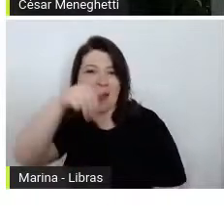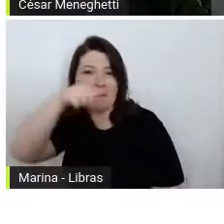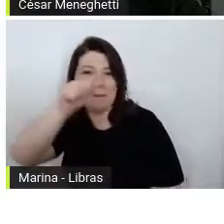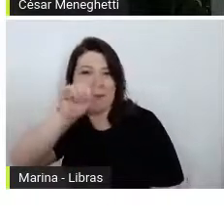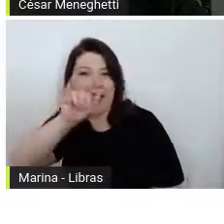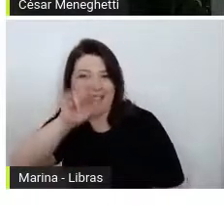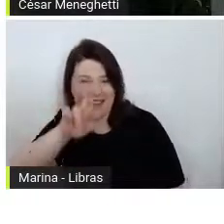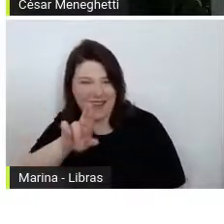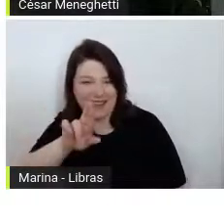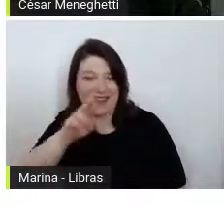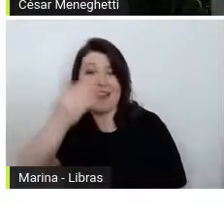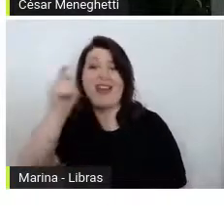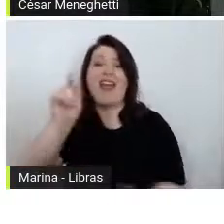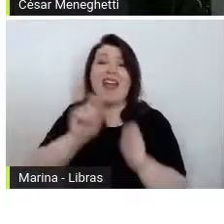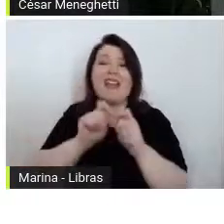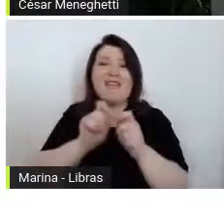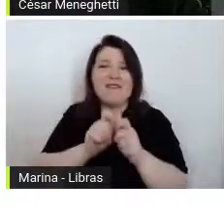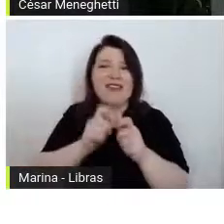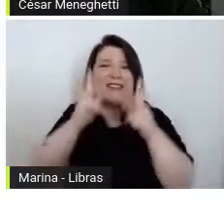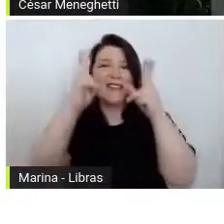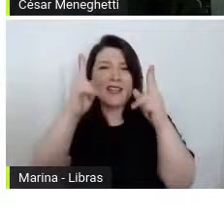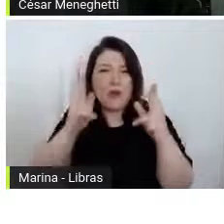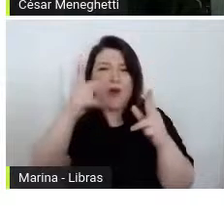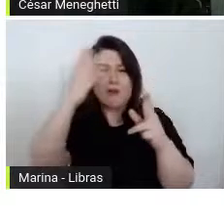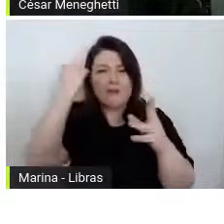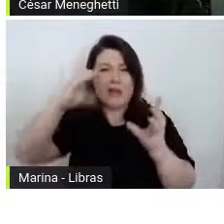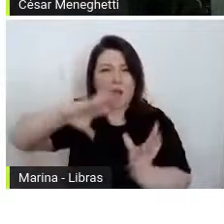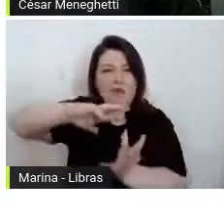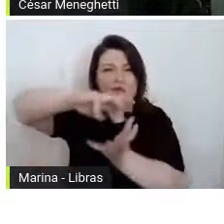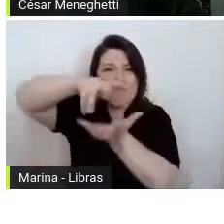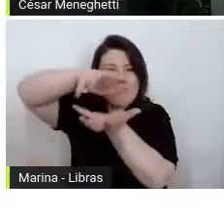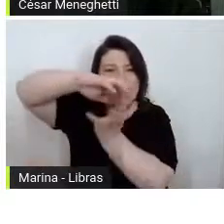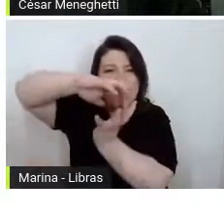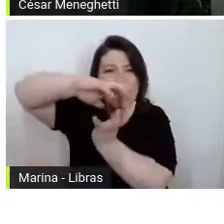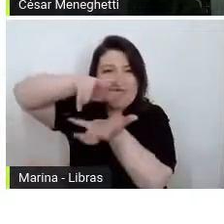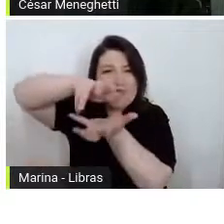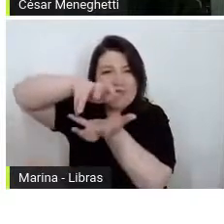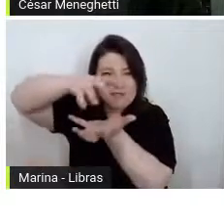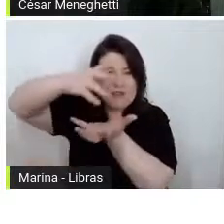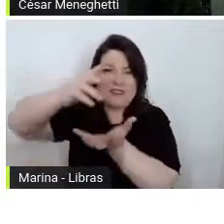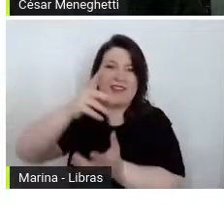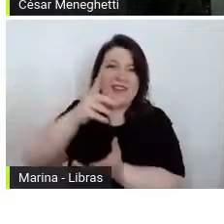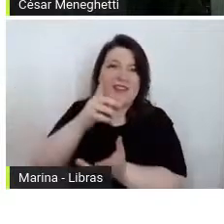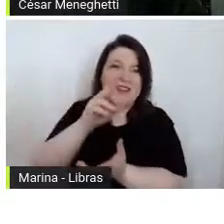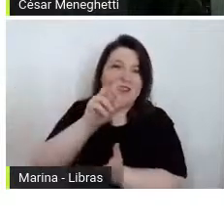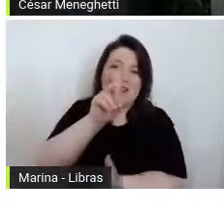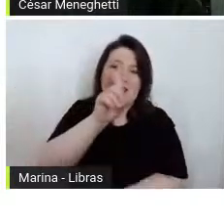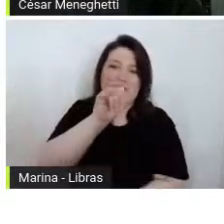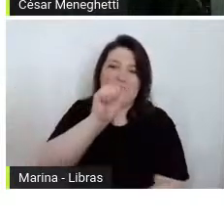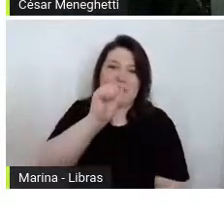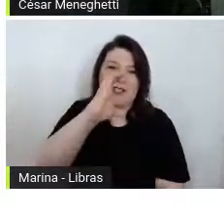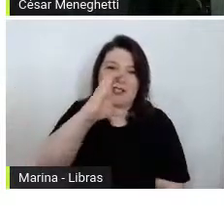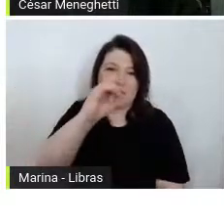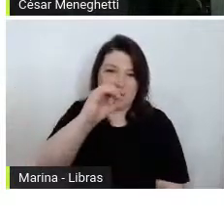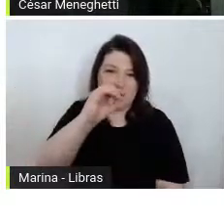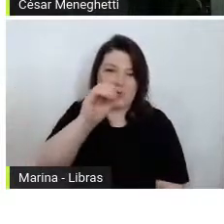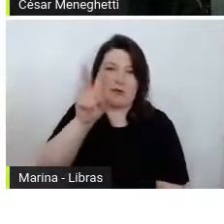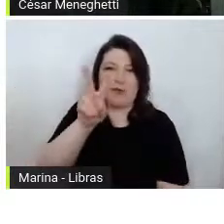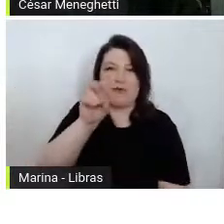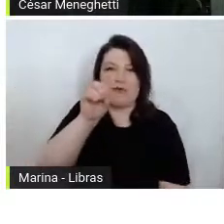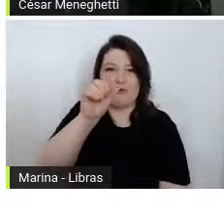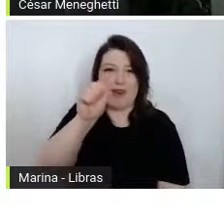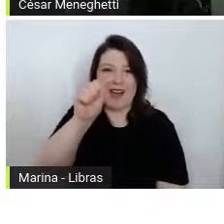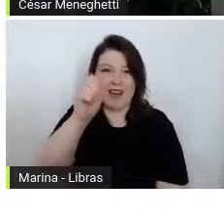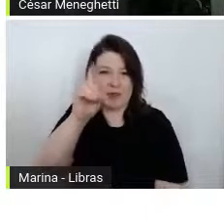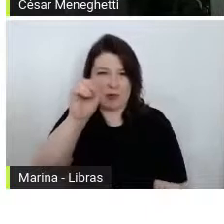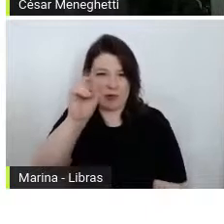com aquele disco voador de Niterói, chama Estação Arte e Ciência, em João Pessoa, lugar incrível, com